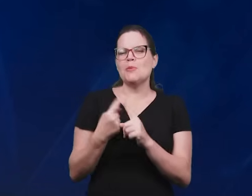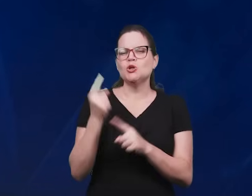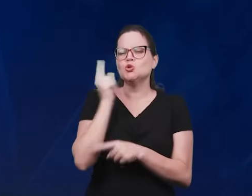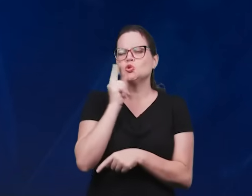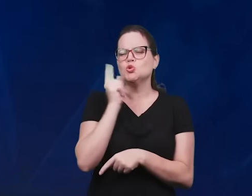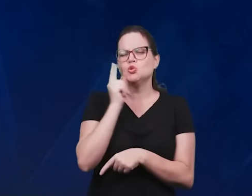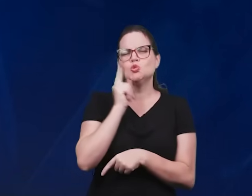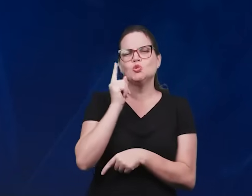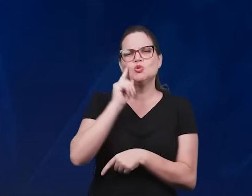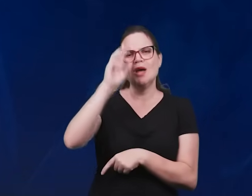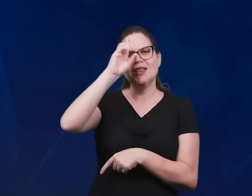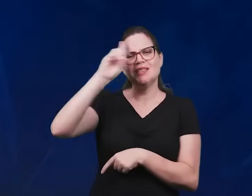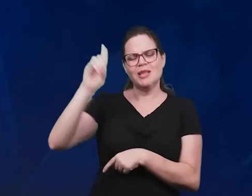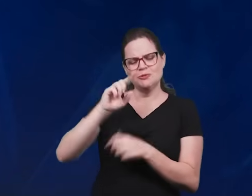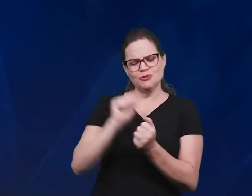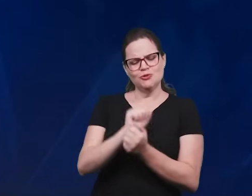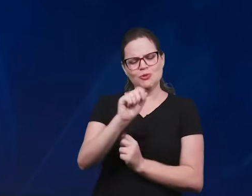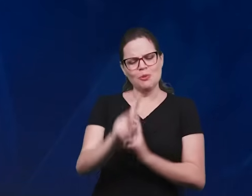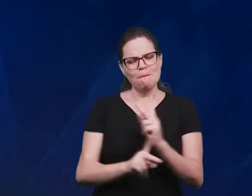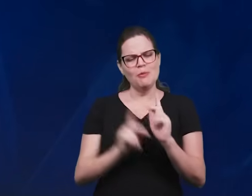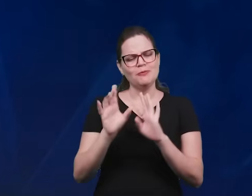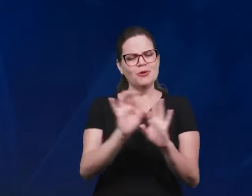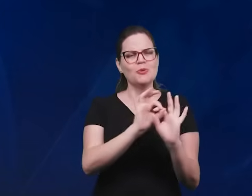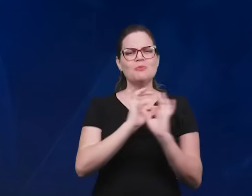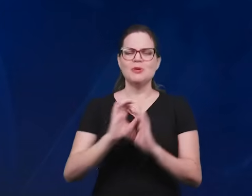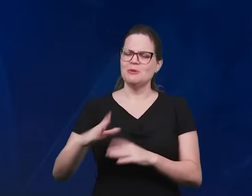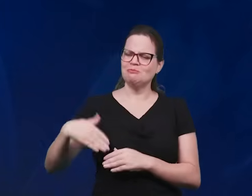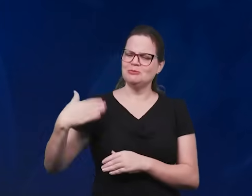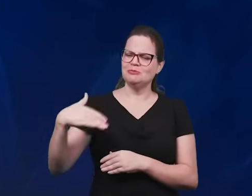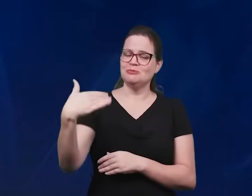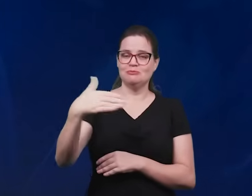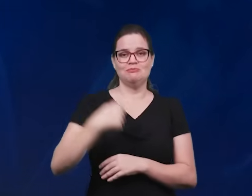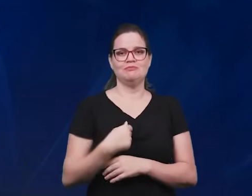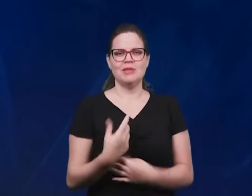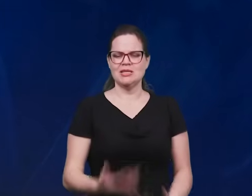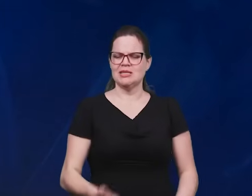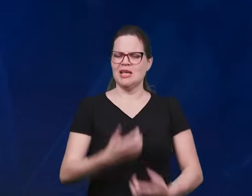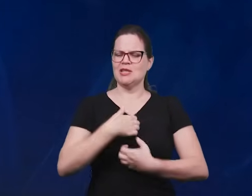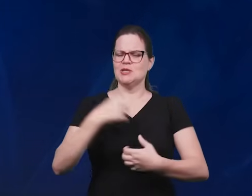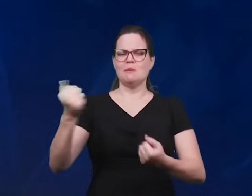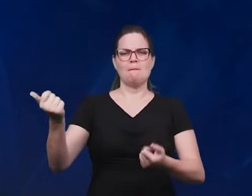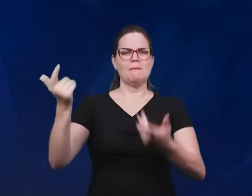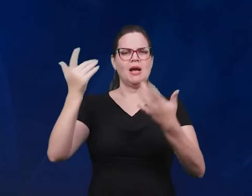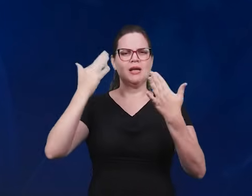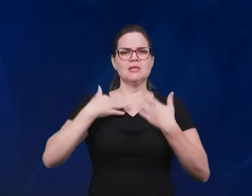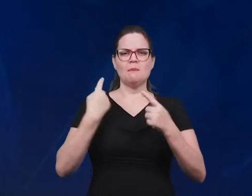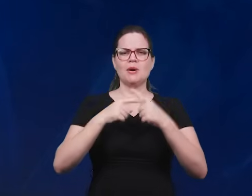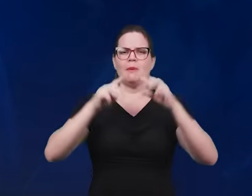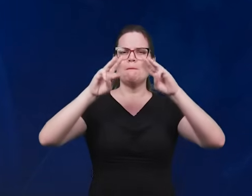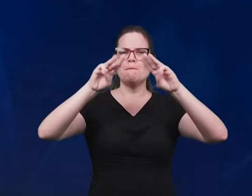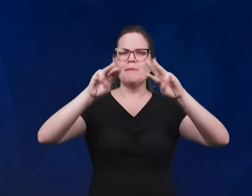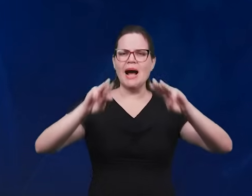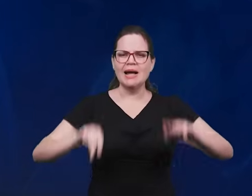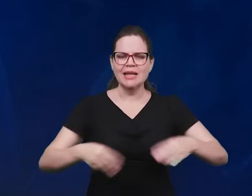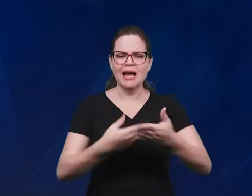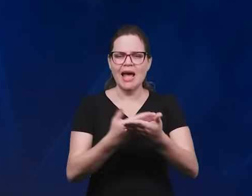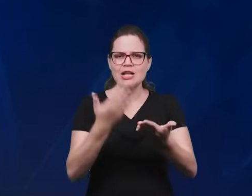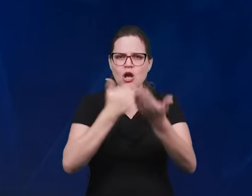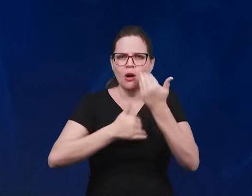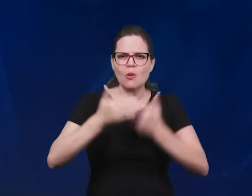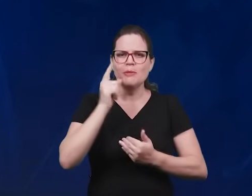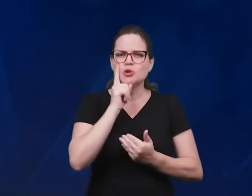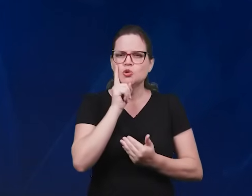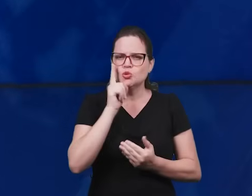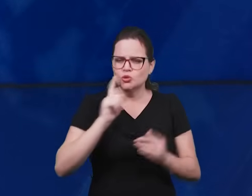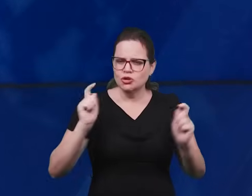de Deus com o seu povo na caminhada pelo deserto, alimentados pelo maná que caía do céu todos os